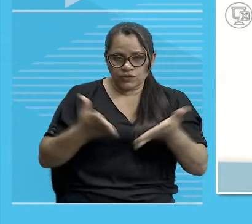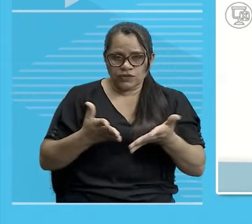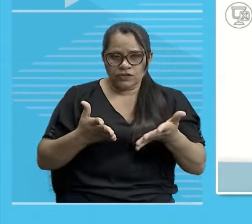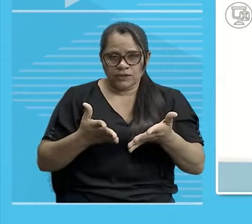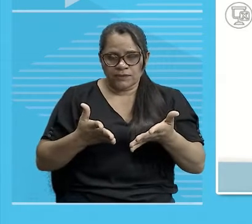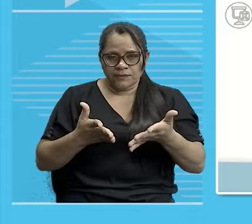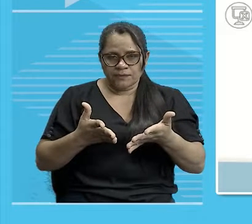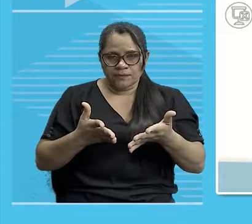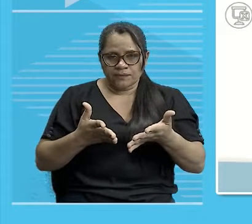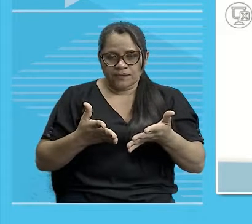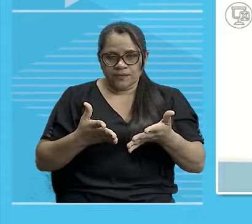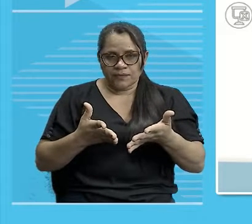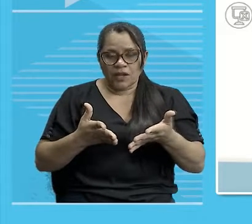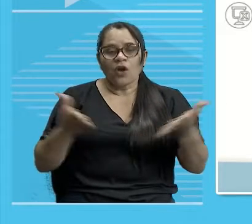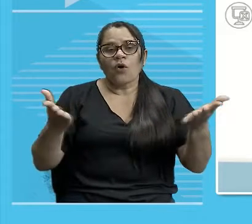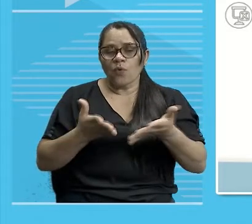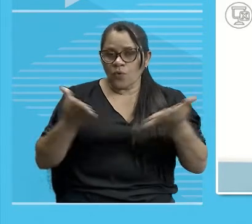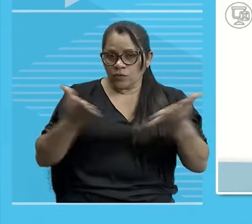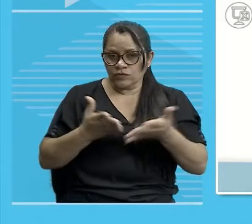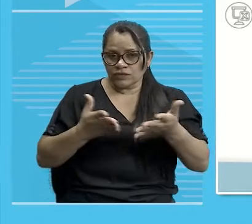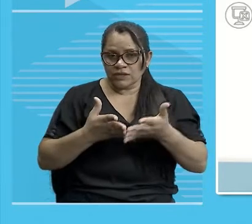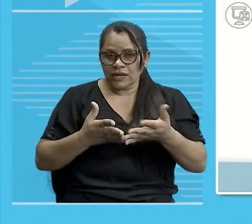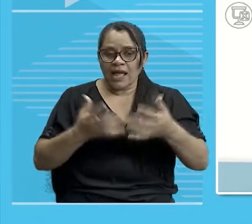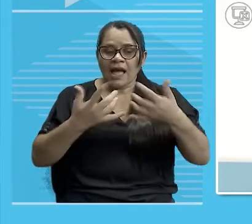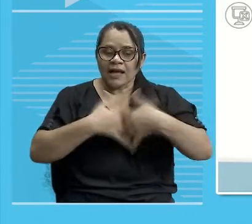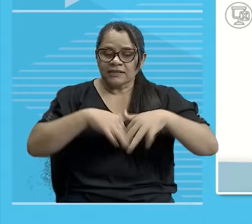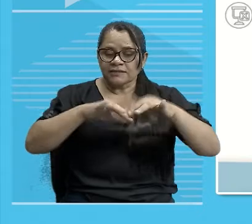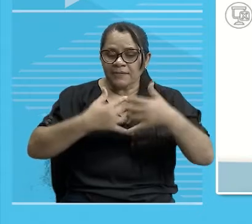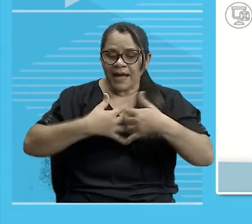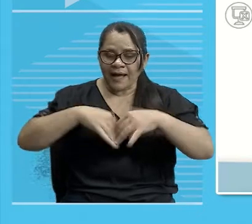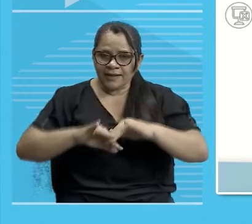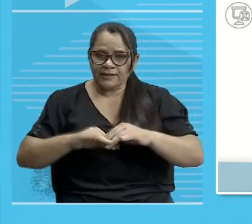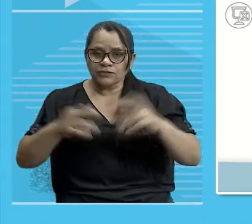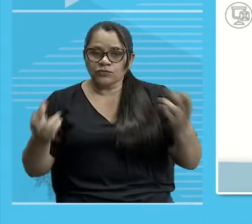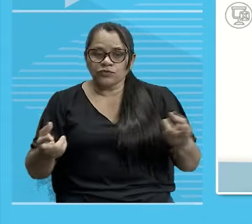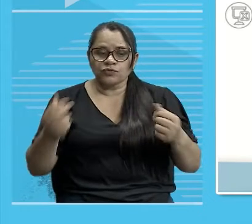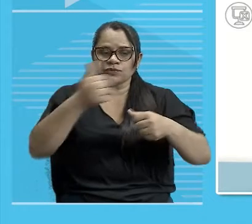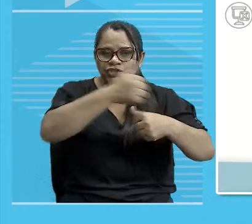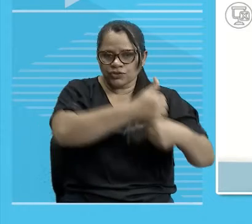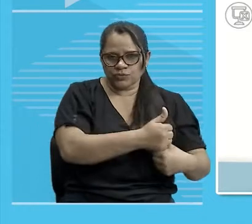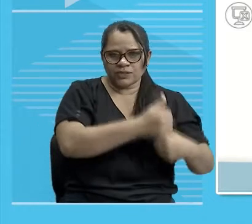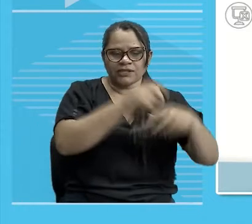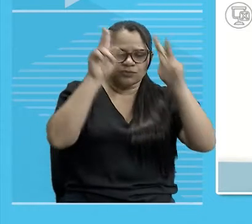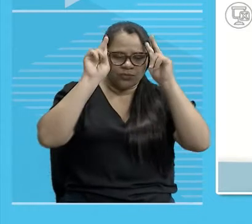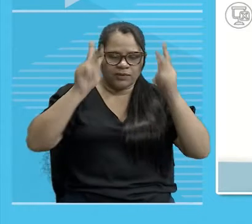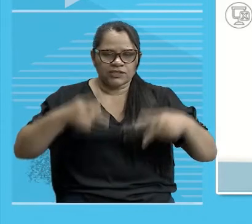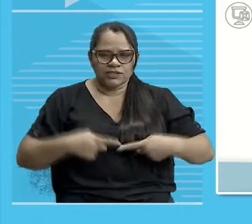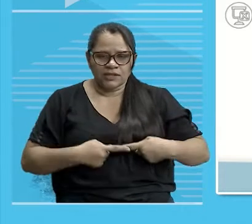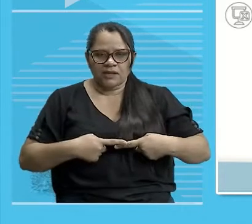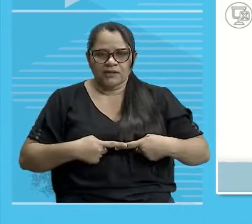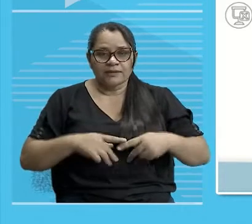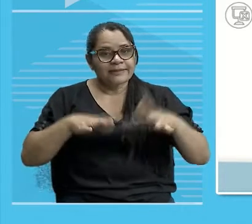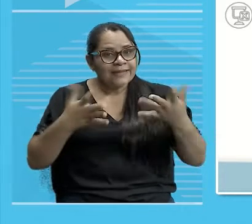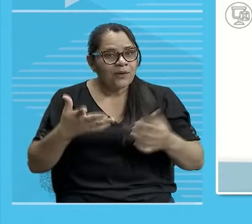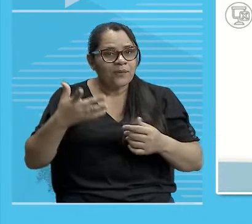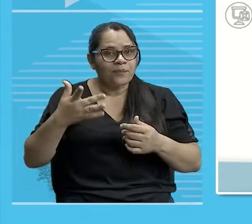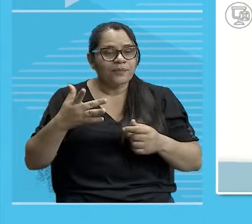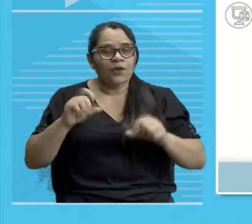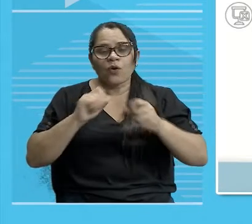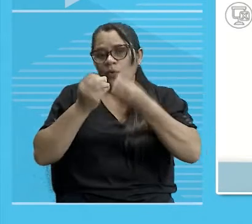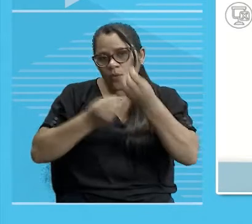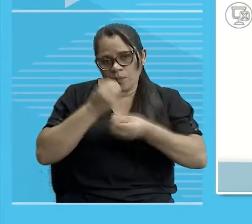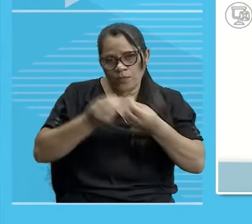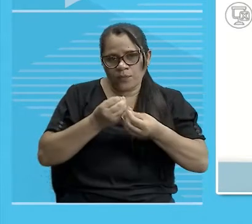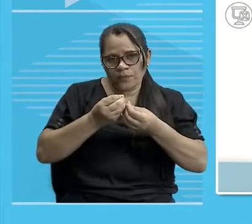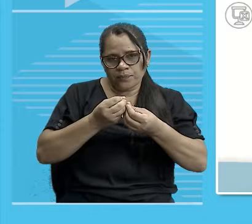eram exclusividade dos seres humanos amanhã outros empregos surgiram